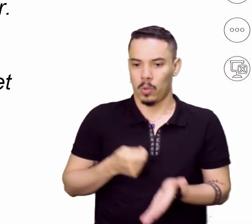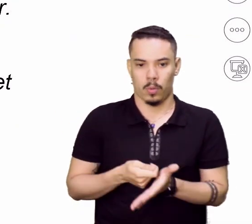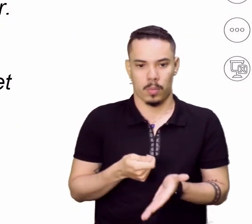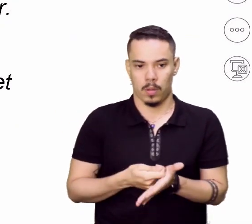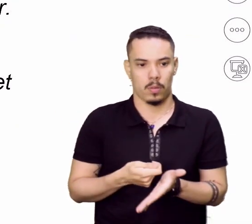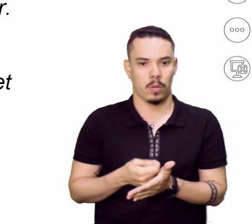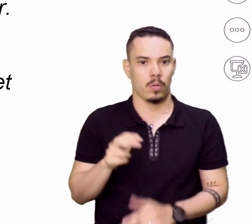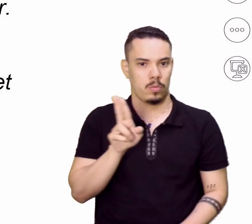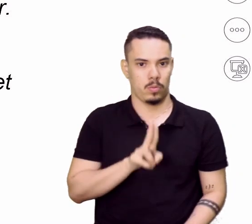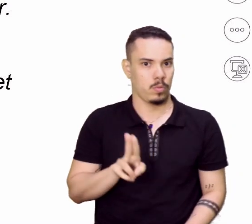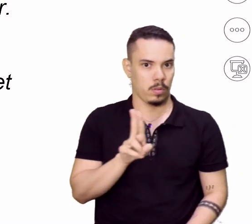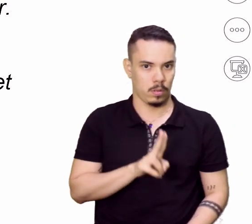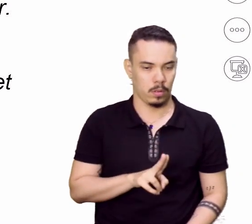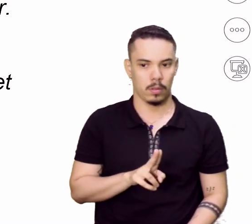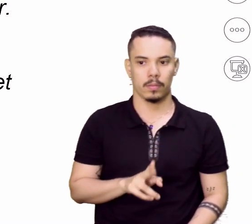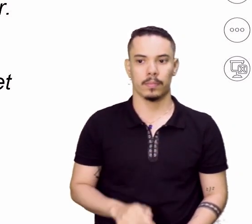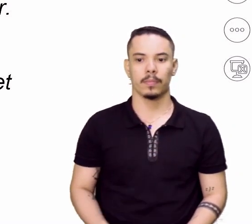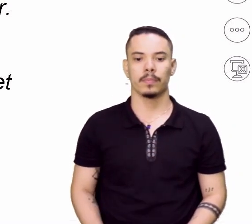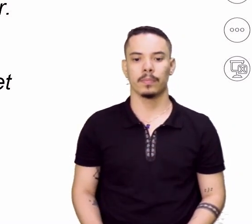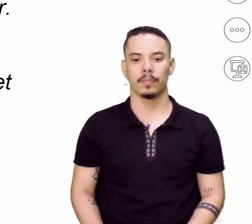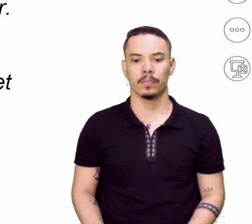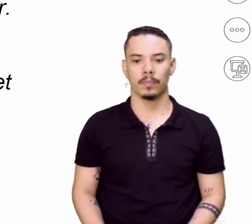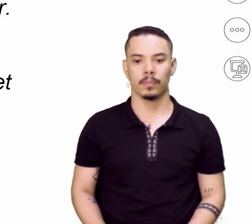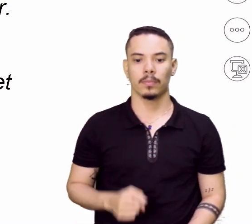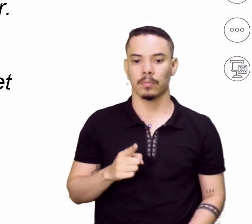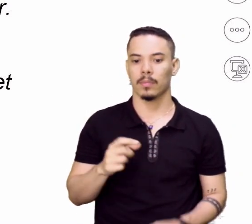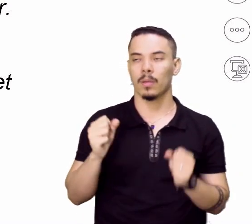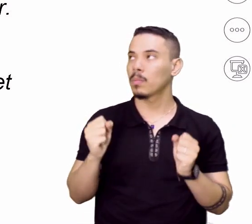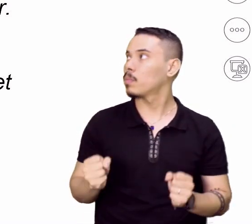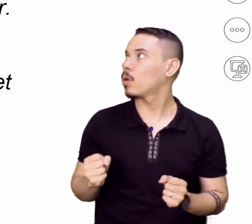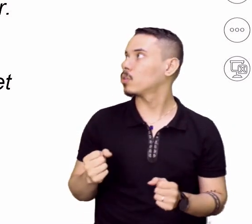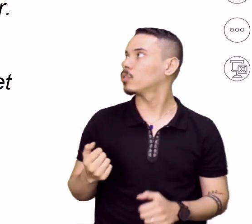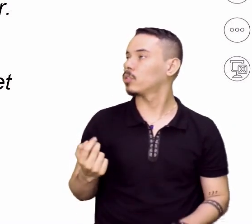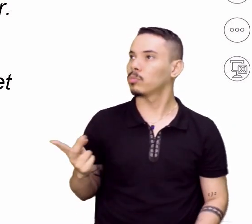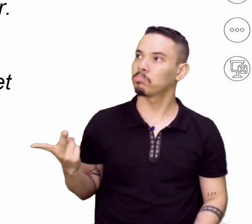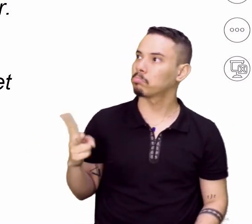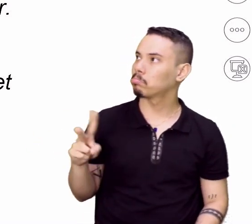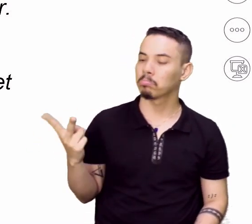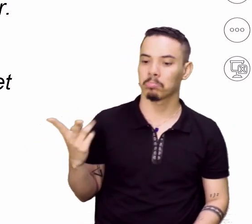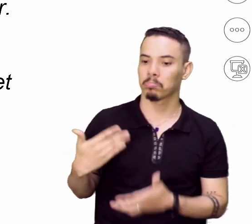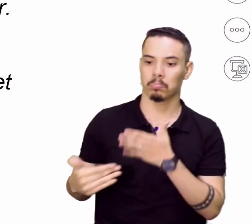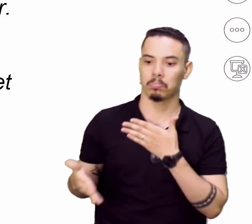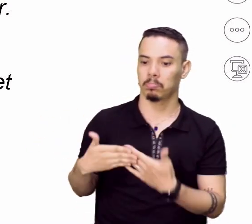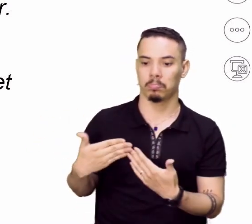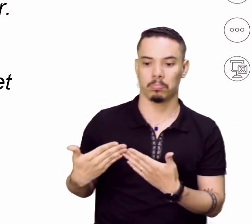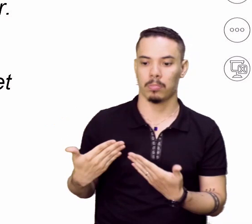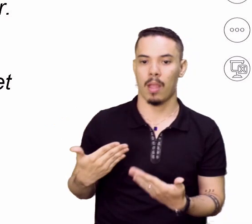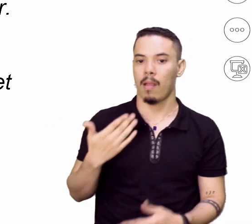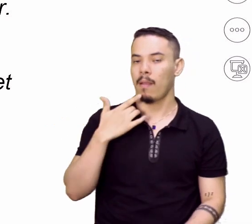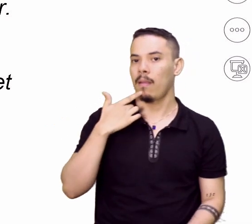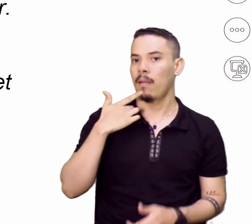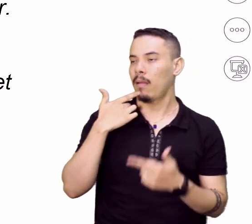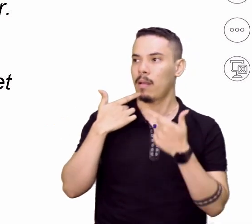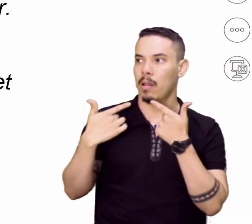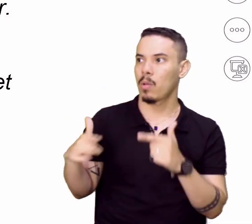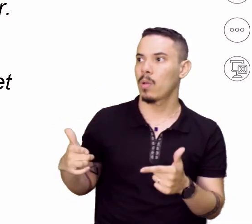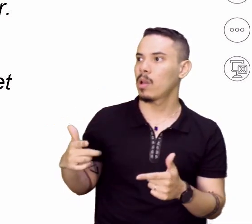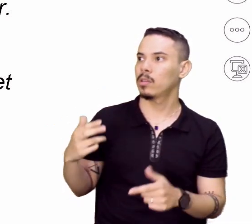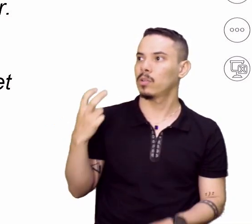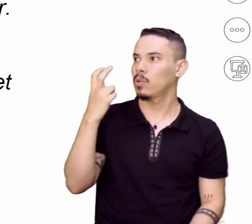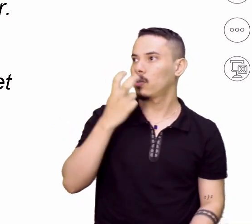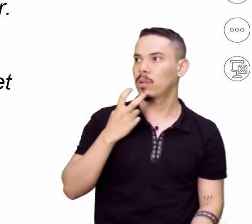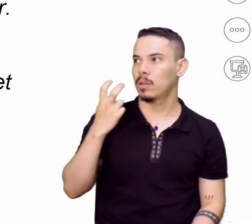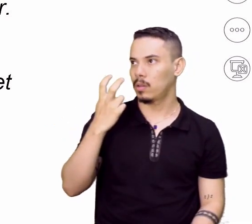de usar o whom, tanto é que você pode usar o that e o who, mesmo que seja numa linguagem oral, quando